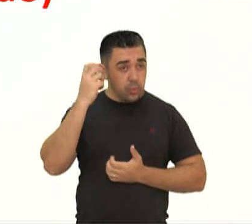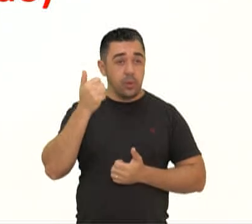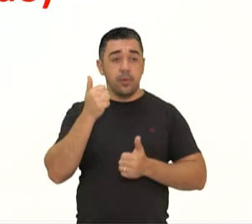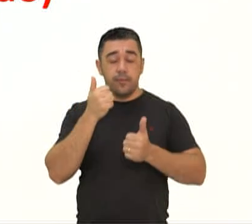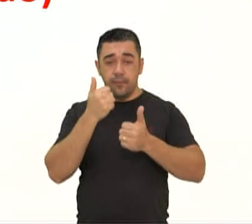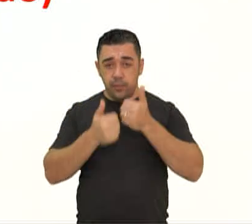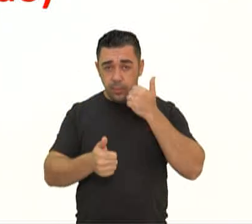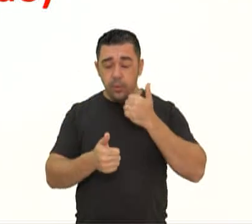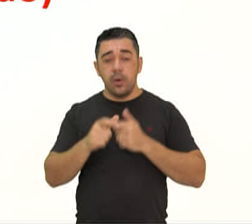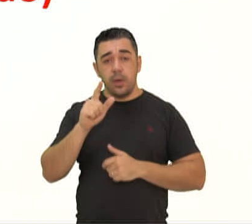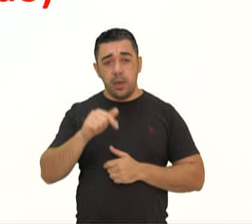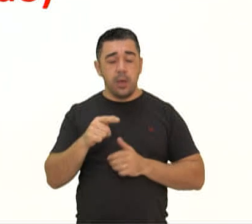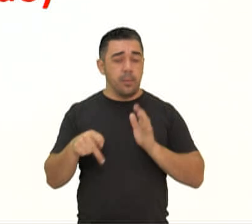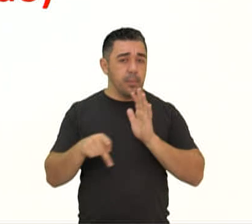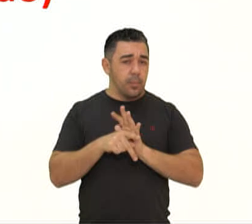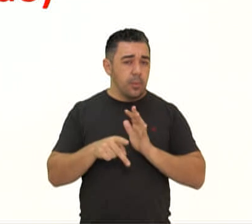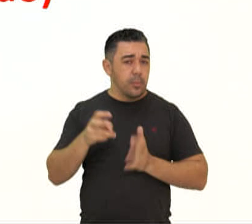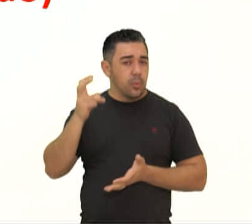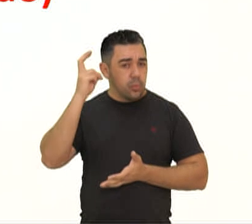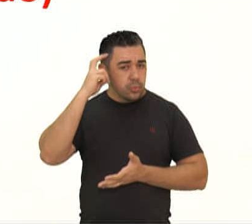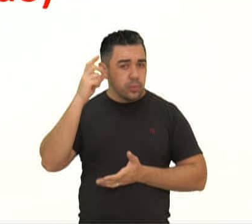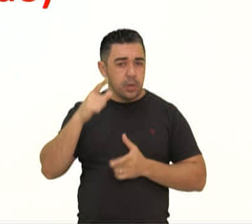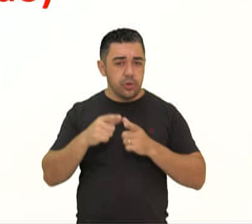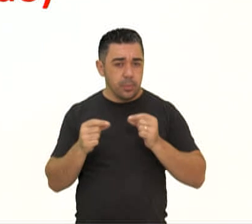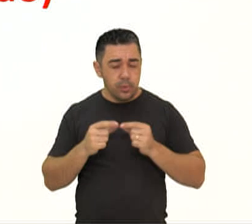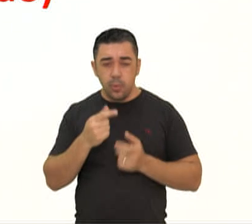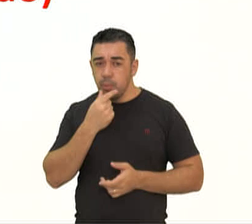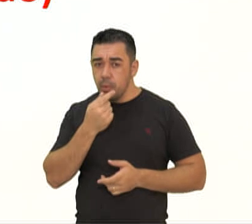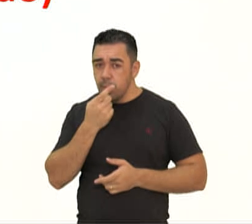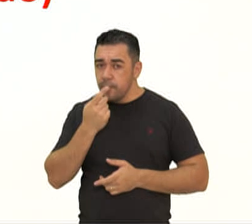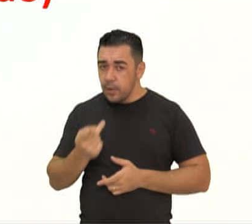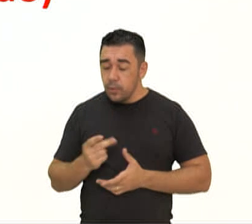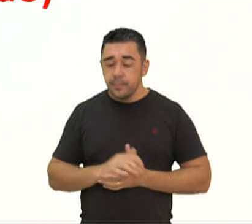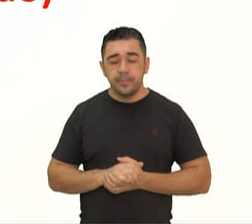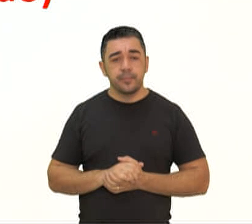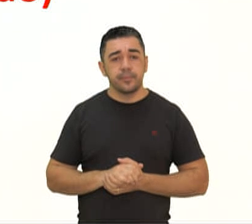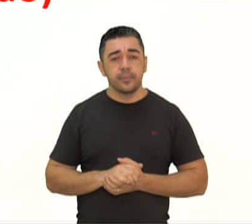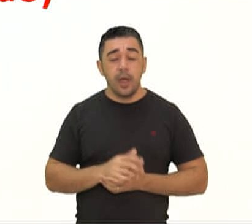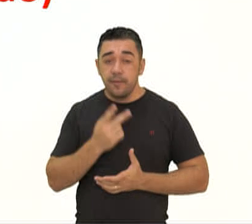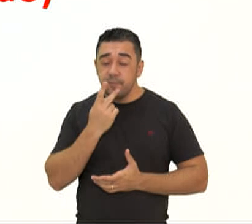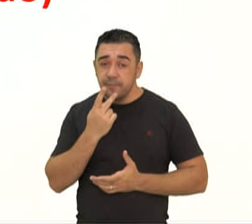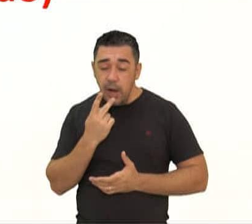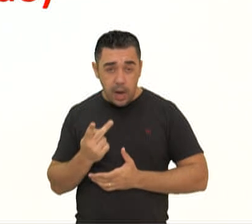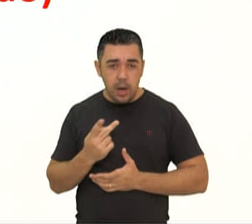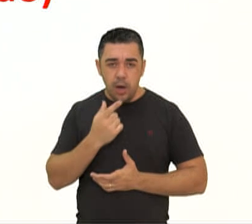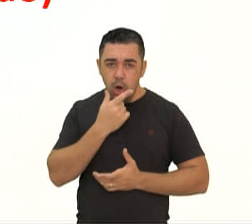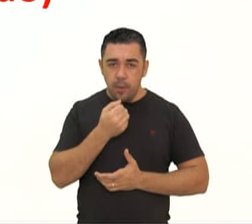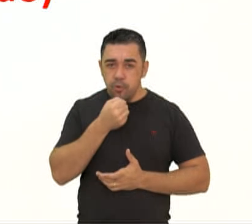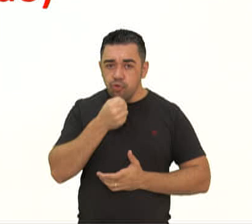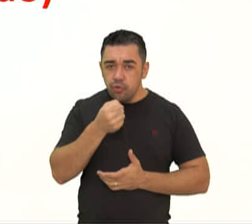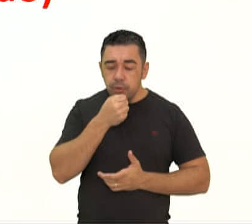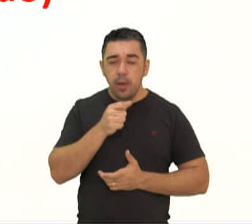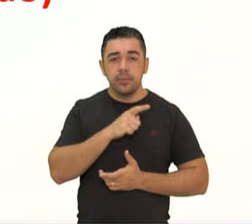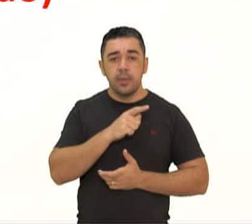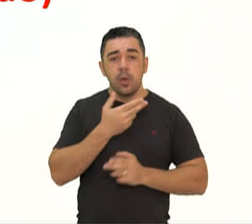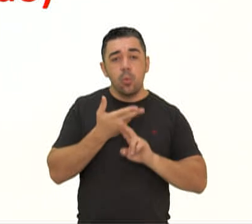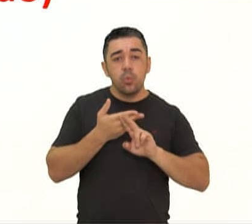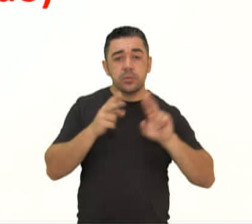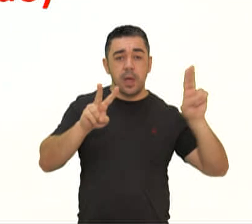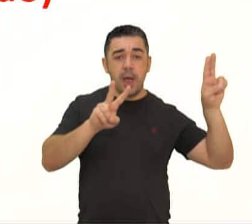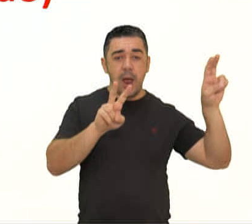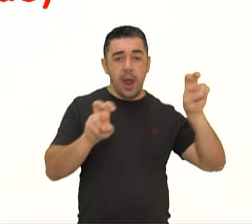mas parte da cultura japonesa, disse o jornalista esportivo. A fala do jornalista é destacada pelo uso